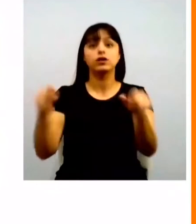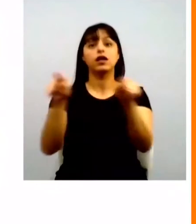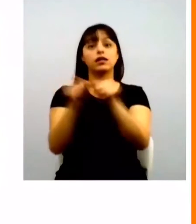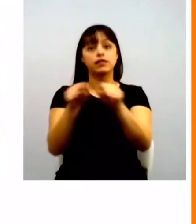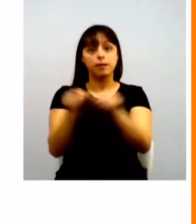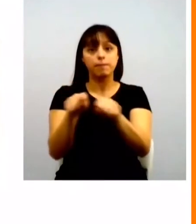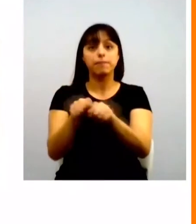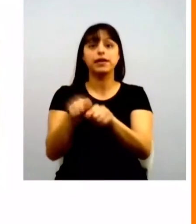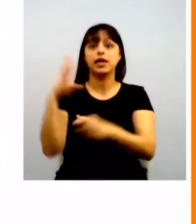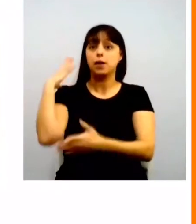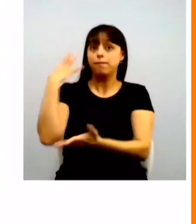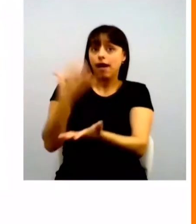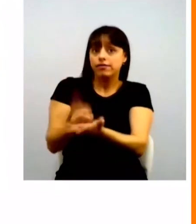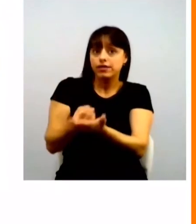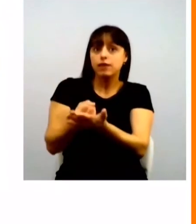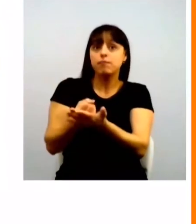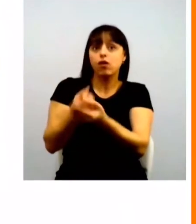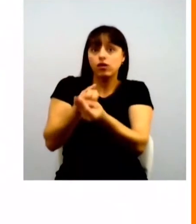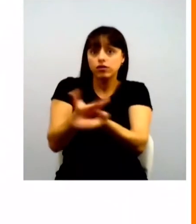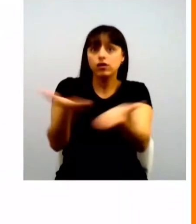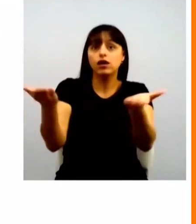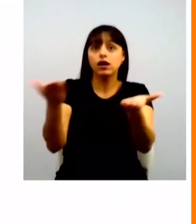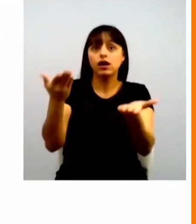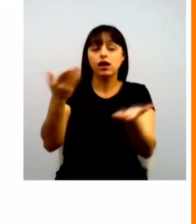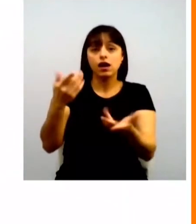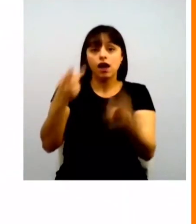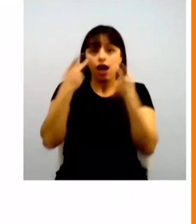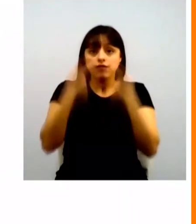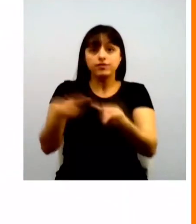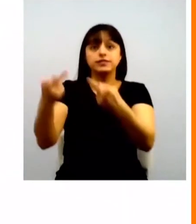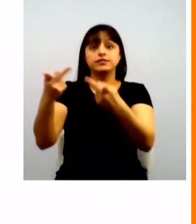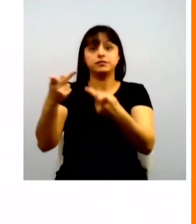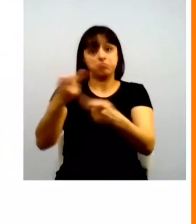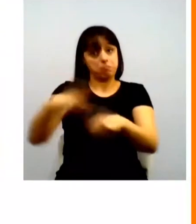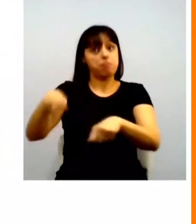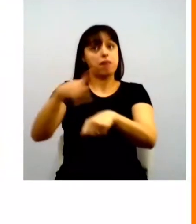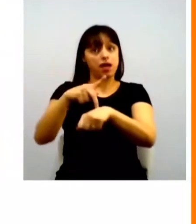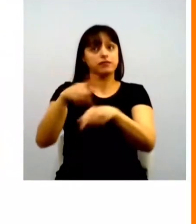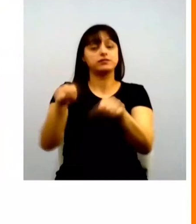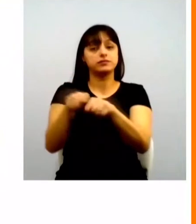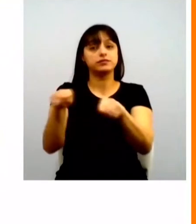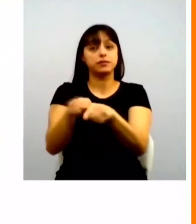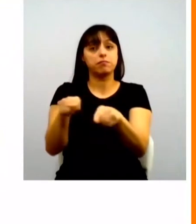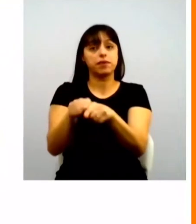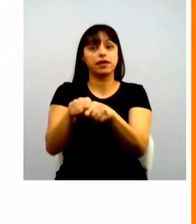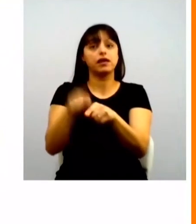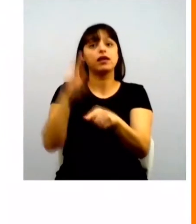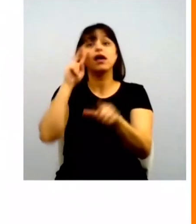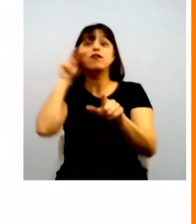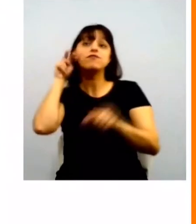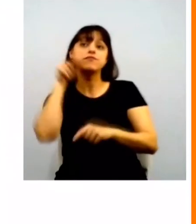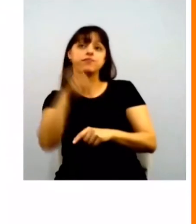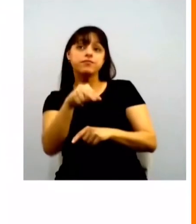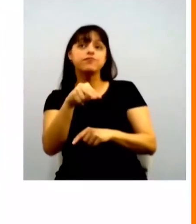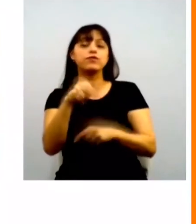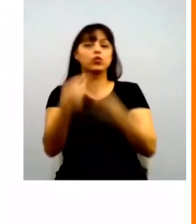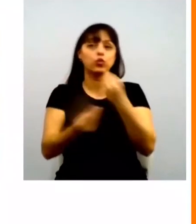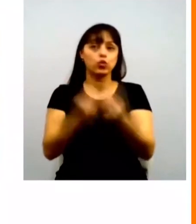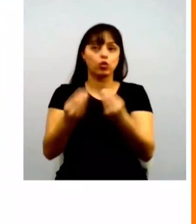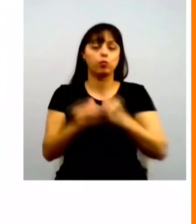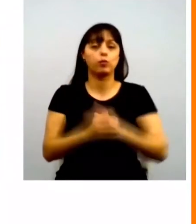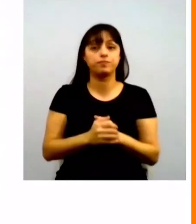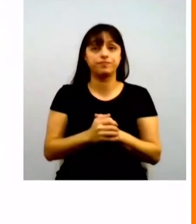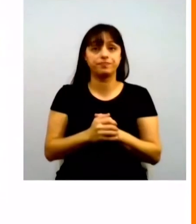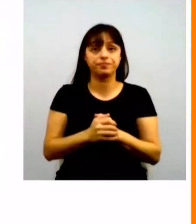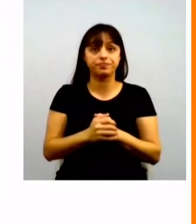externa e do país. Portanto, há esta segunda dimensão que são os aportes da cultura que